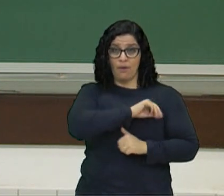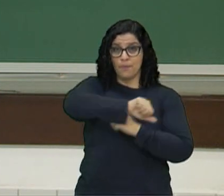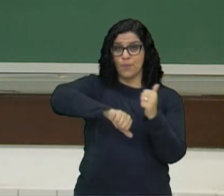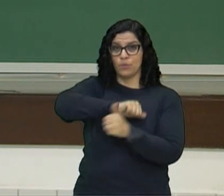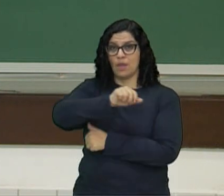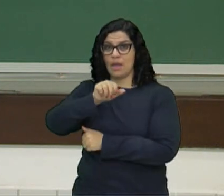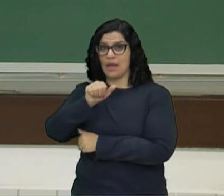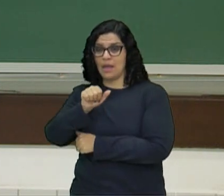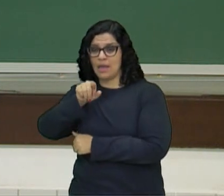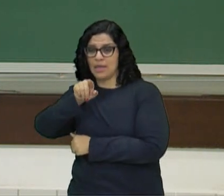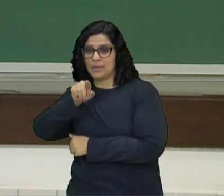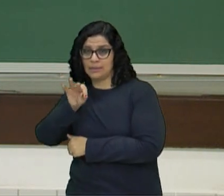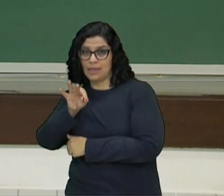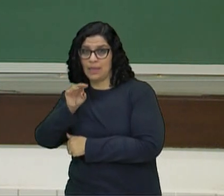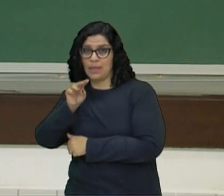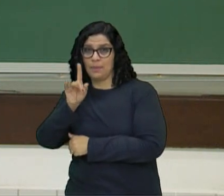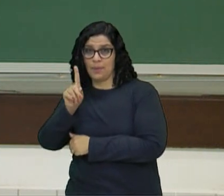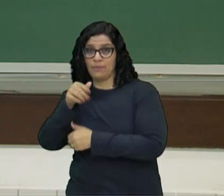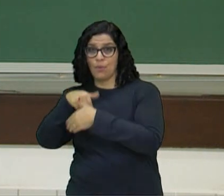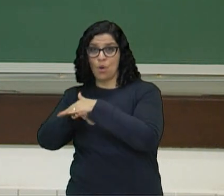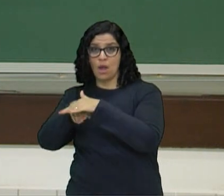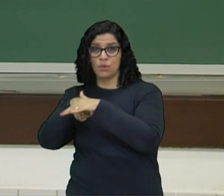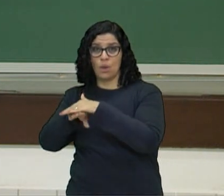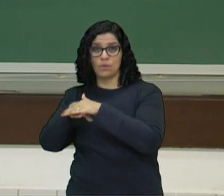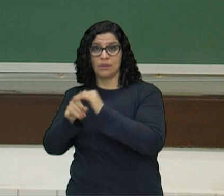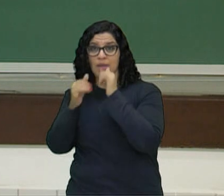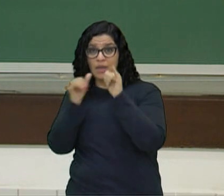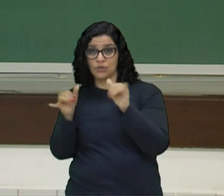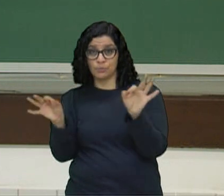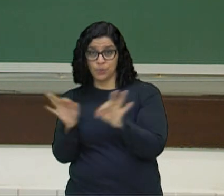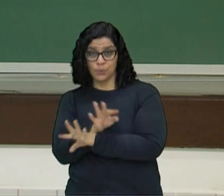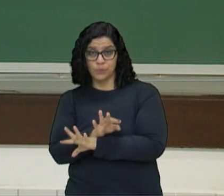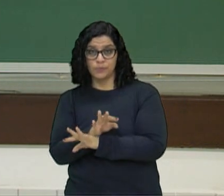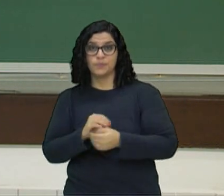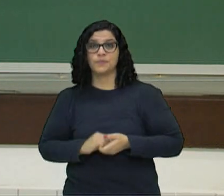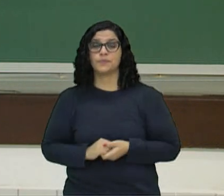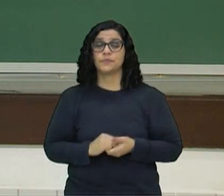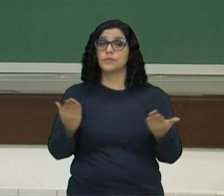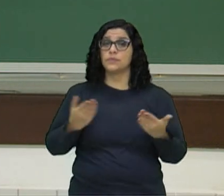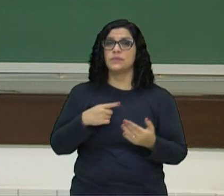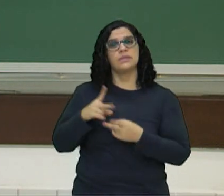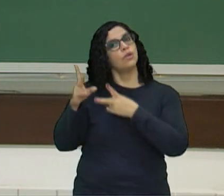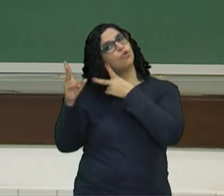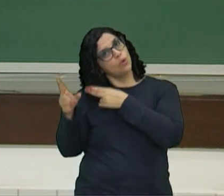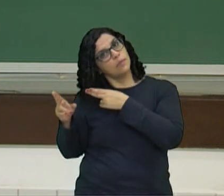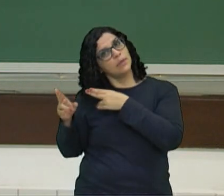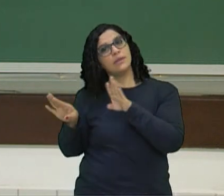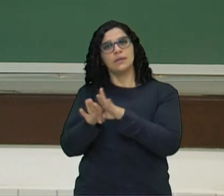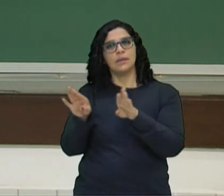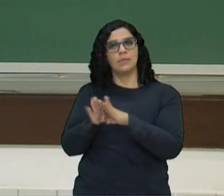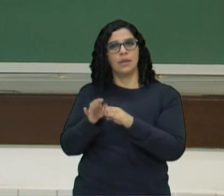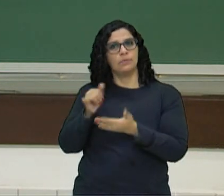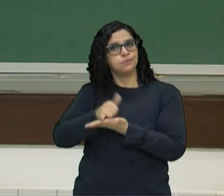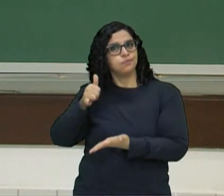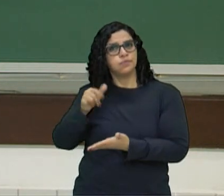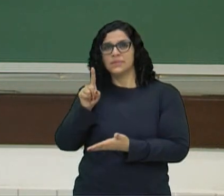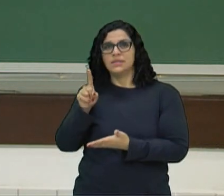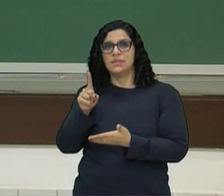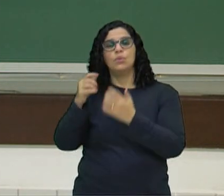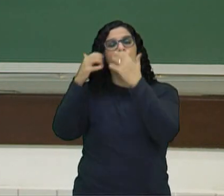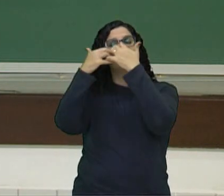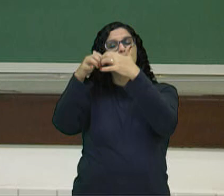fosfatos, e está guardada a energia, baterias carregadas. Então, dormir carrega as baterias? Não, dormir relaxa o